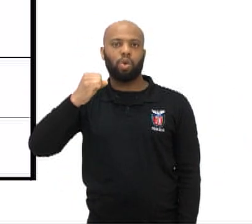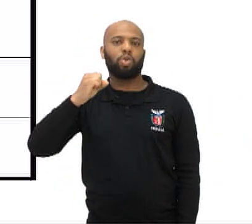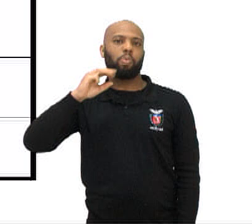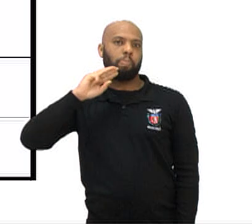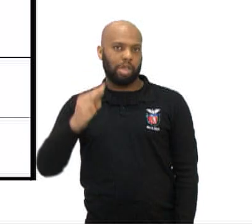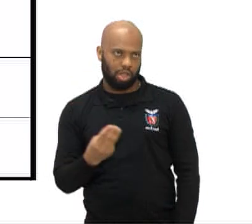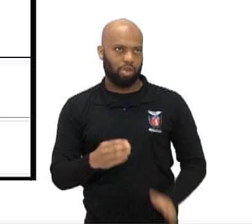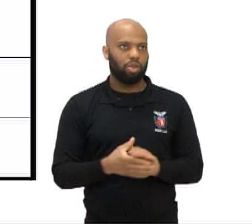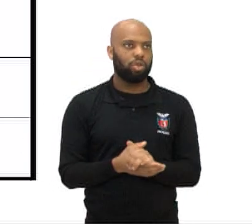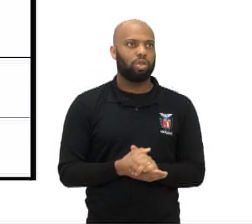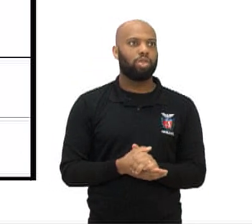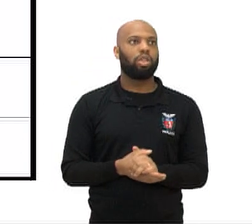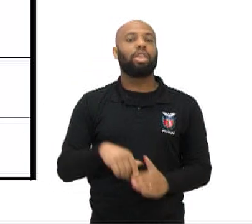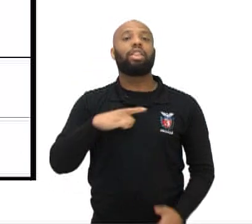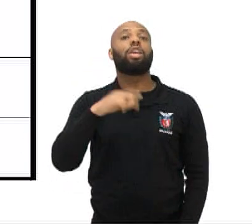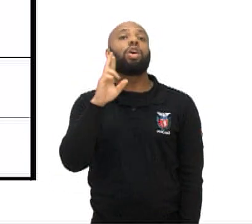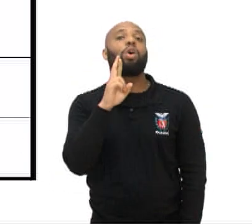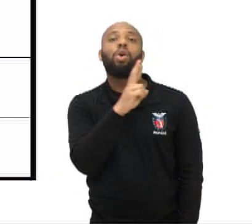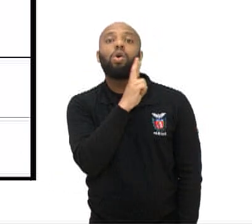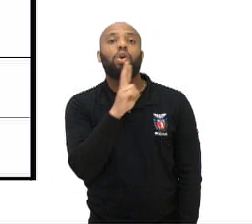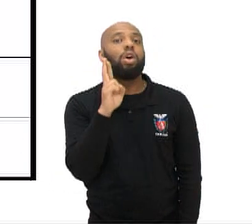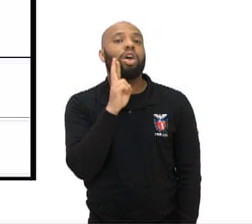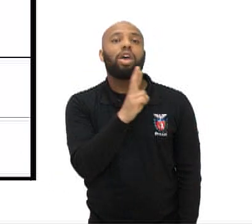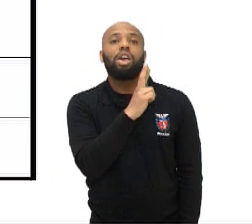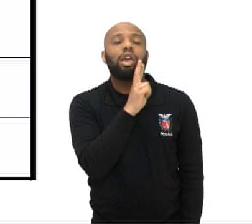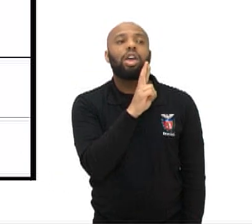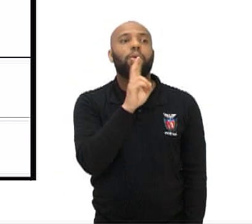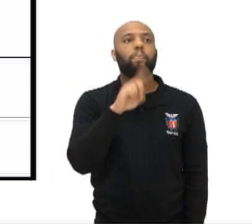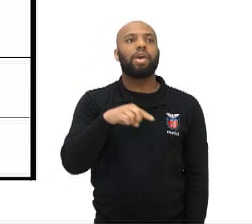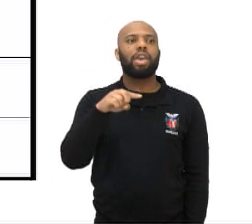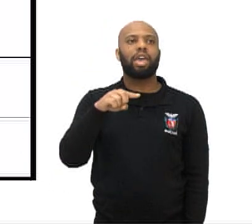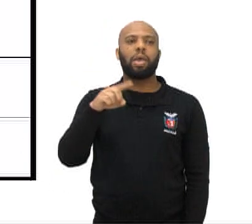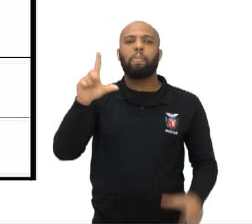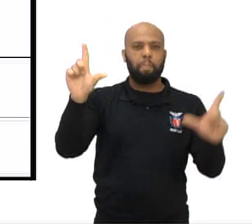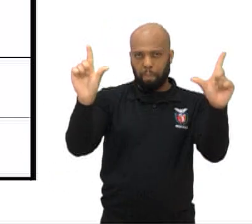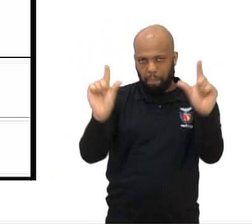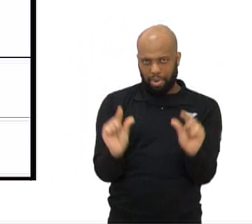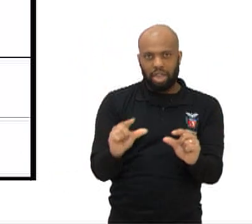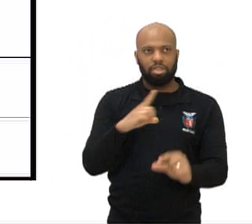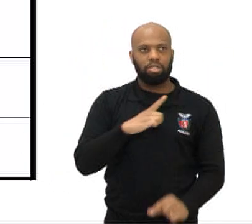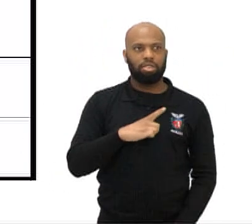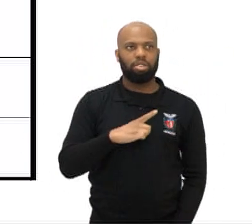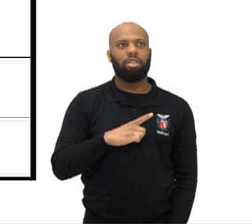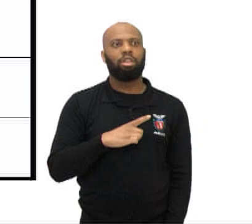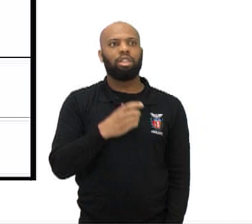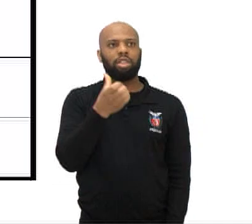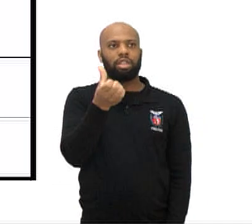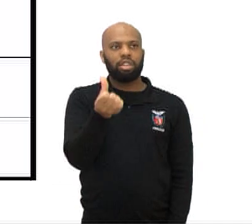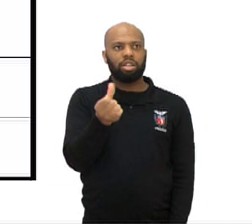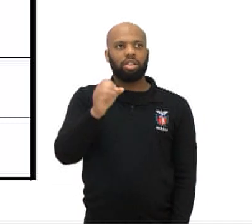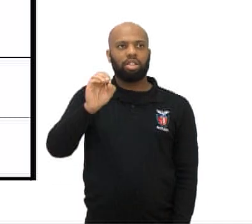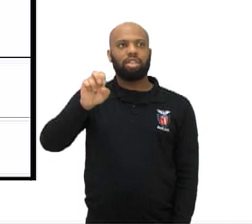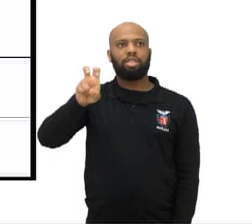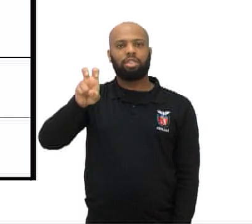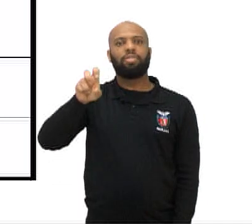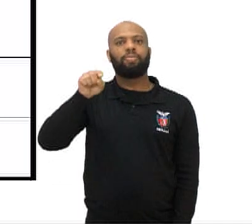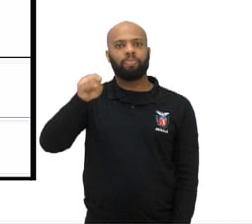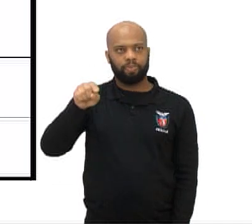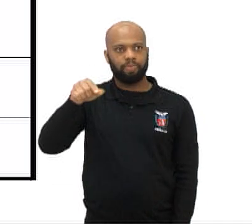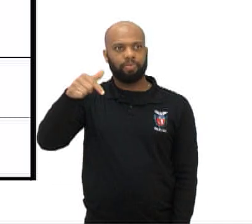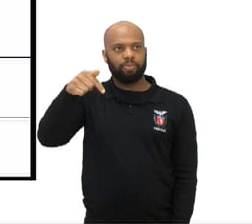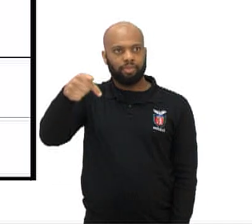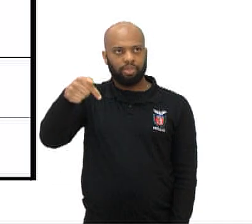8,6. Roraima ali, que é o menor, né, o menos populoso, com o menor número de população,